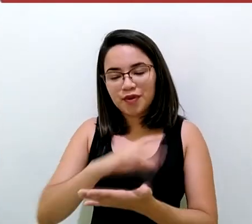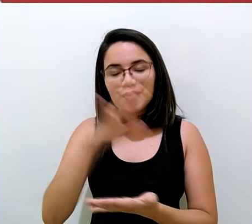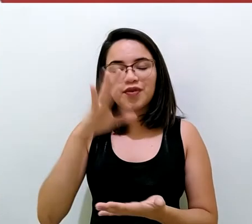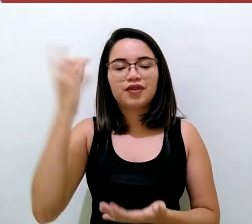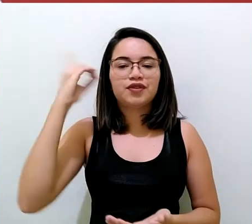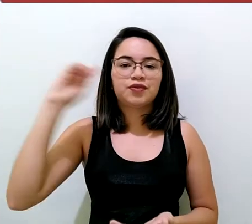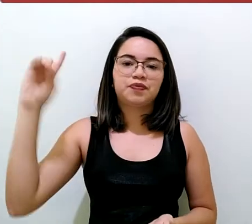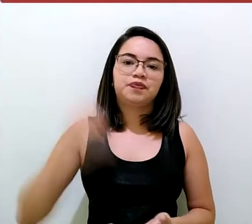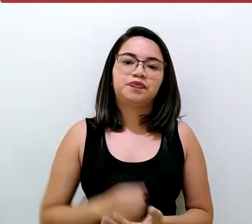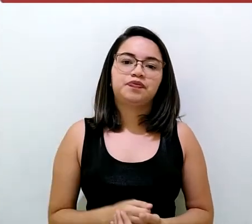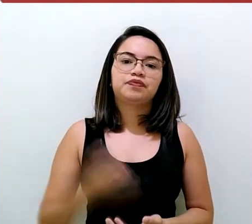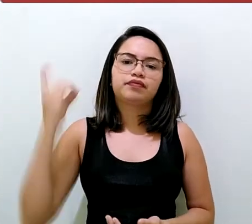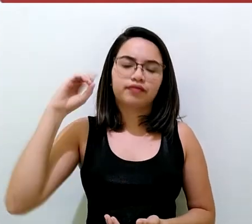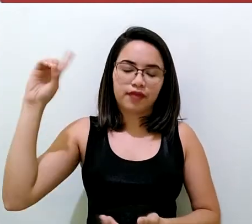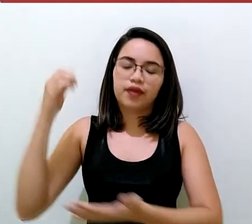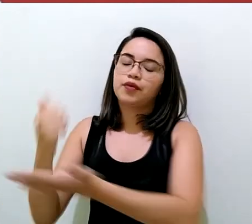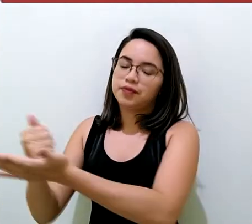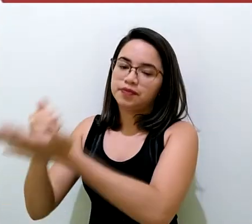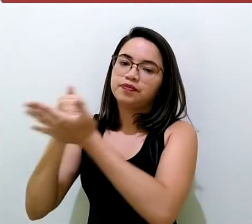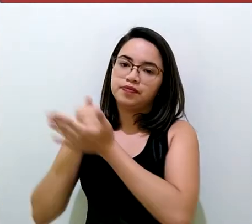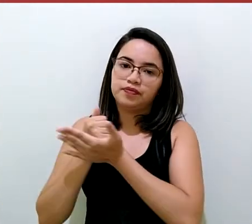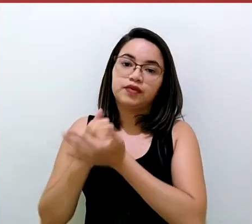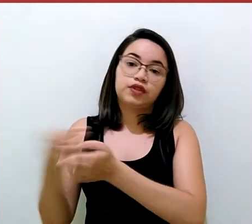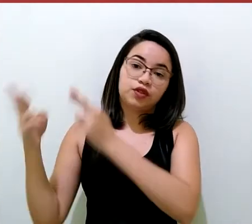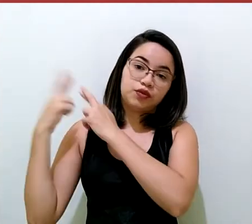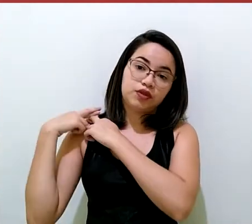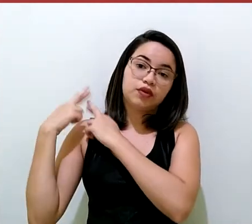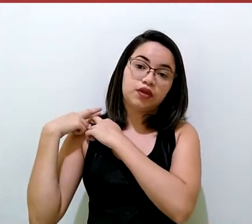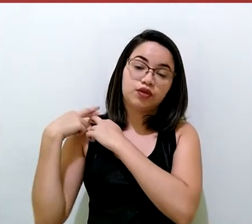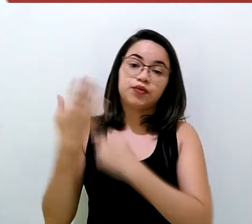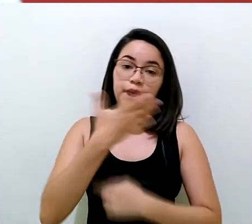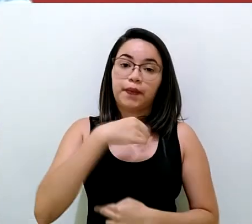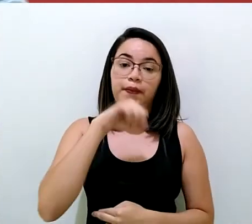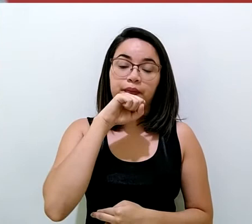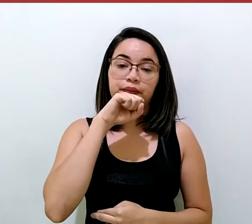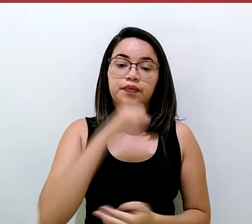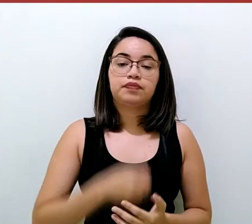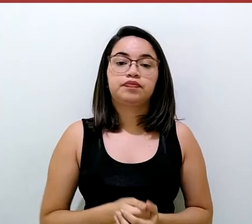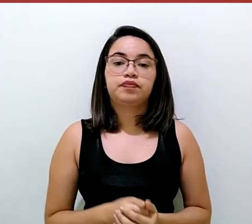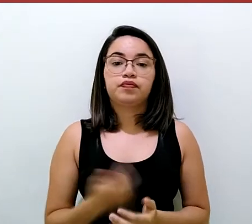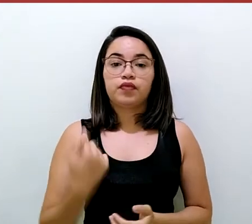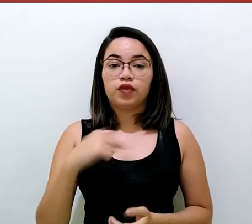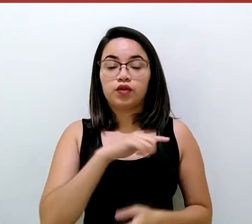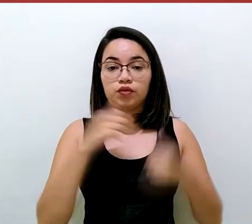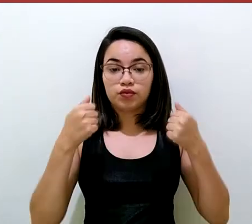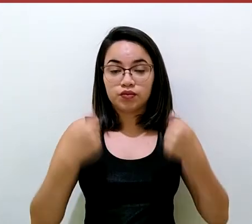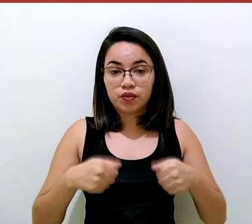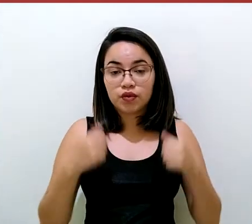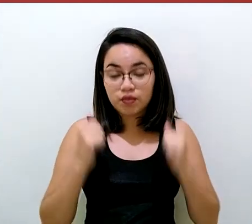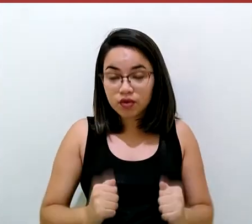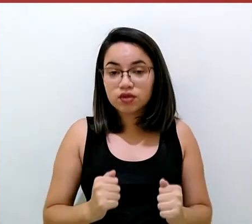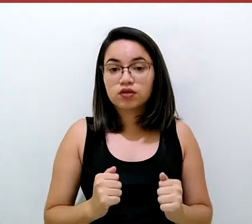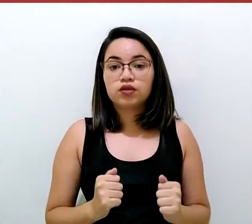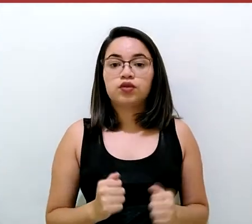a glória de Deus. Que Deus nos ajude nessa responsabilidade de pais e que